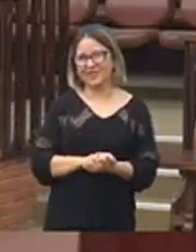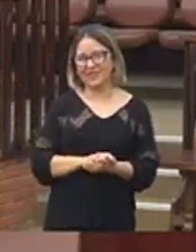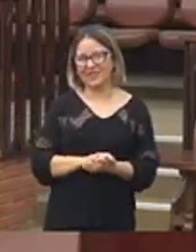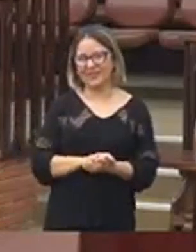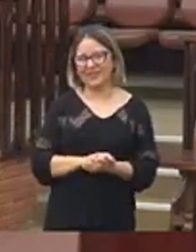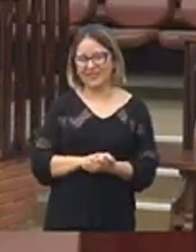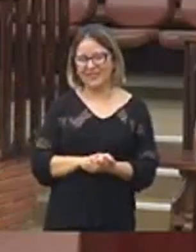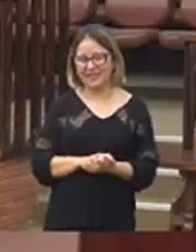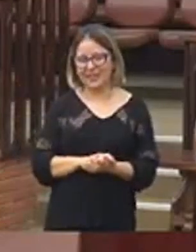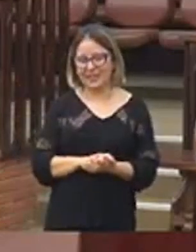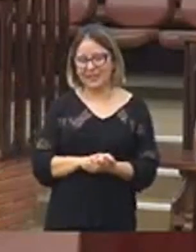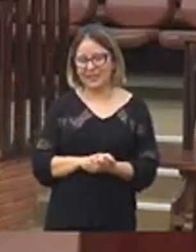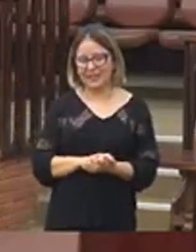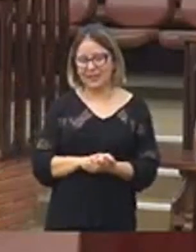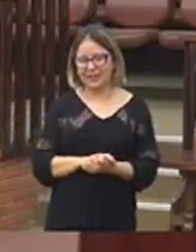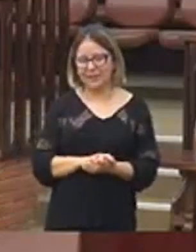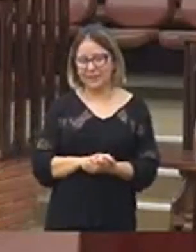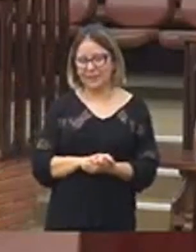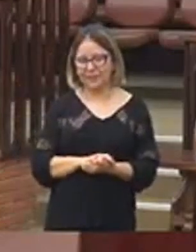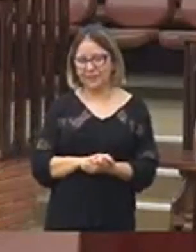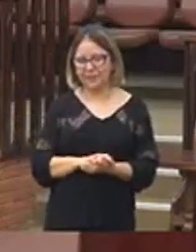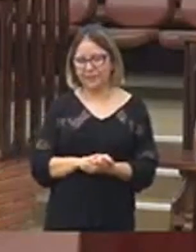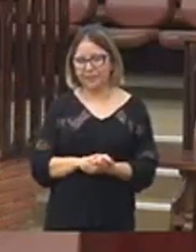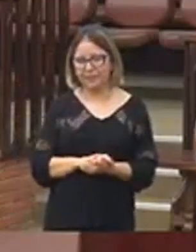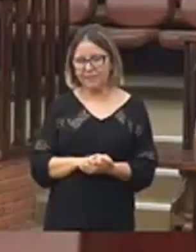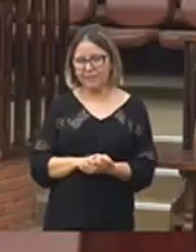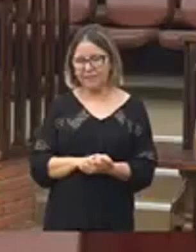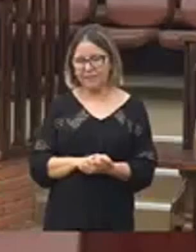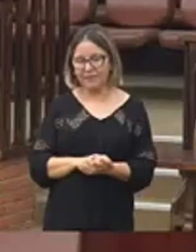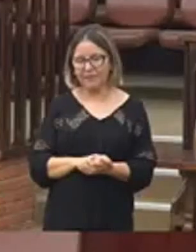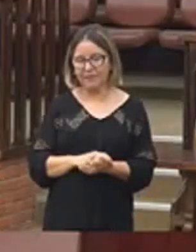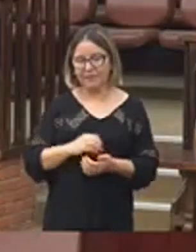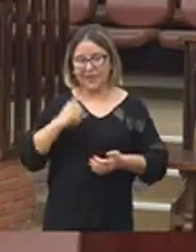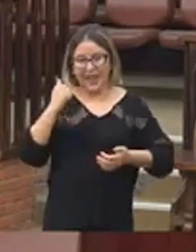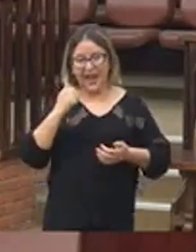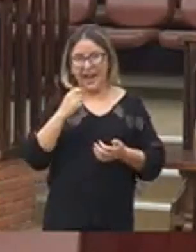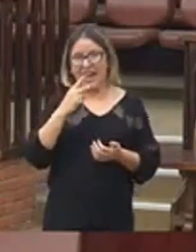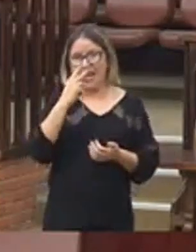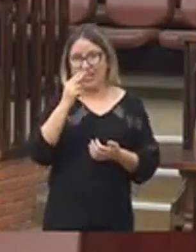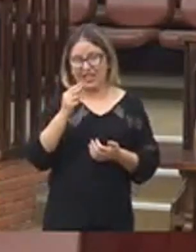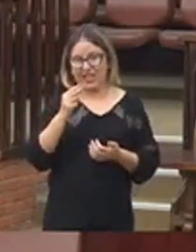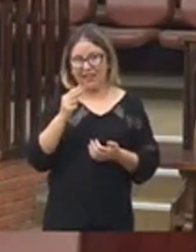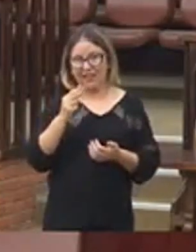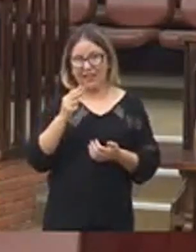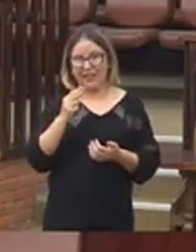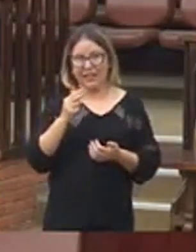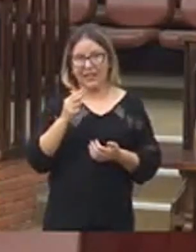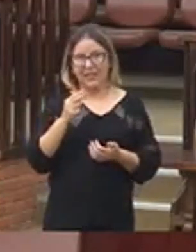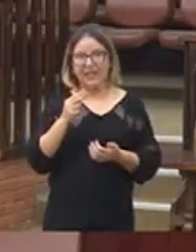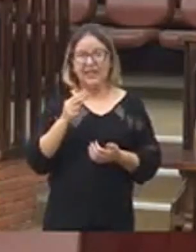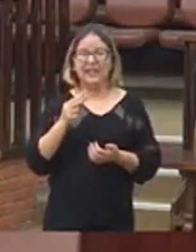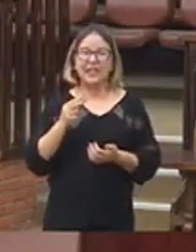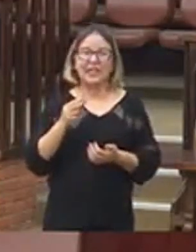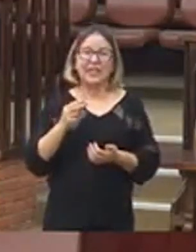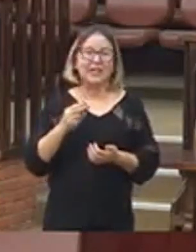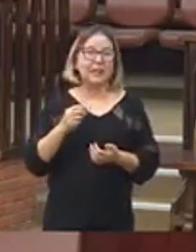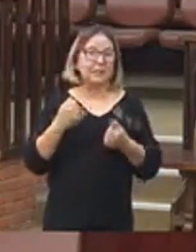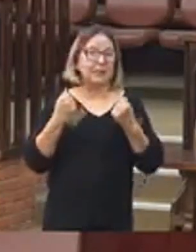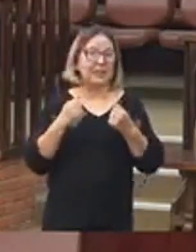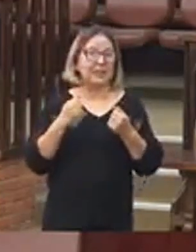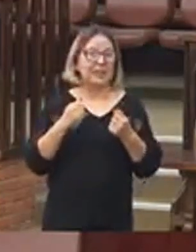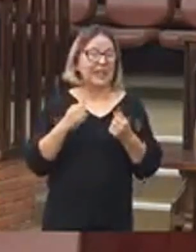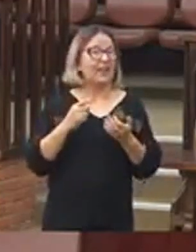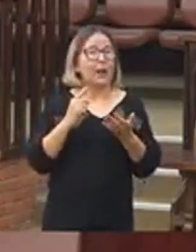Ele só poderia fazer se pedisse a Deus. Aqui ela diz claramente, Jesus estava aqui dependendo